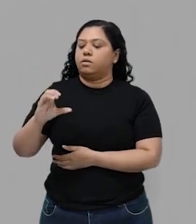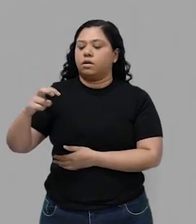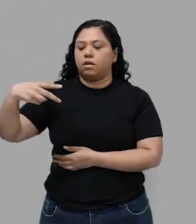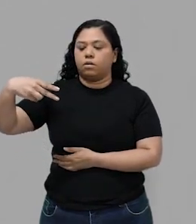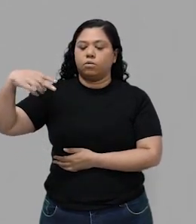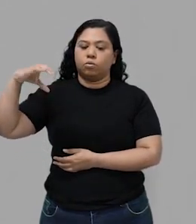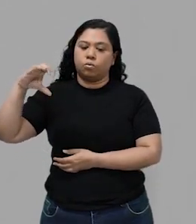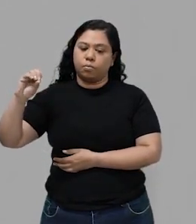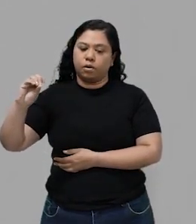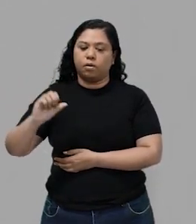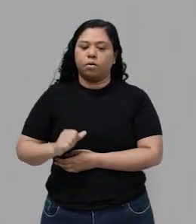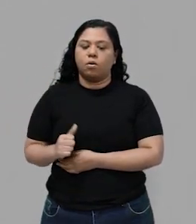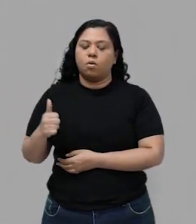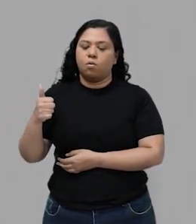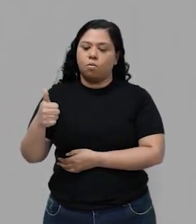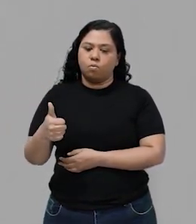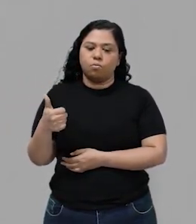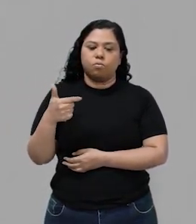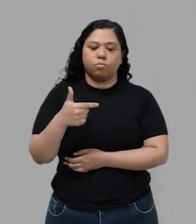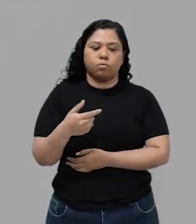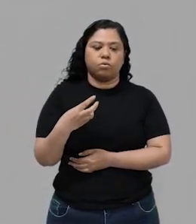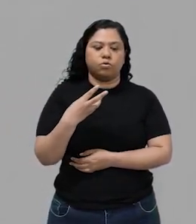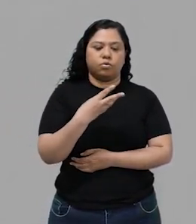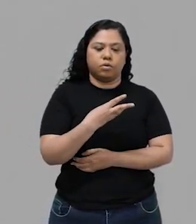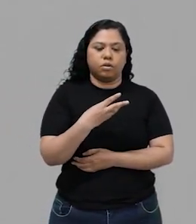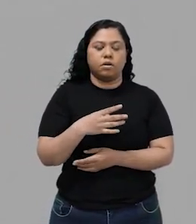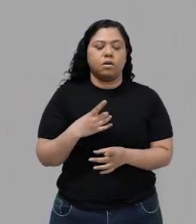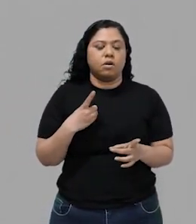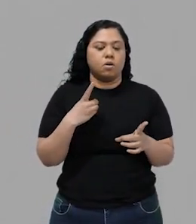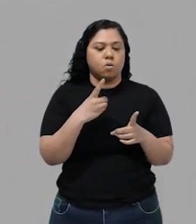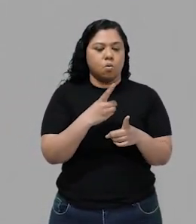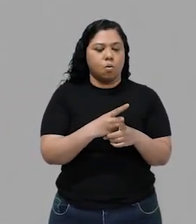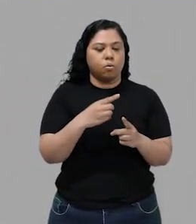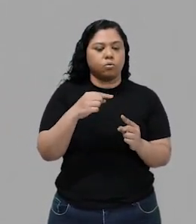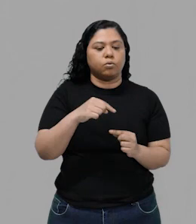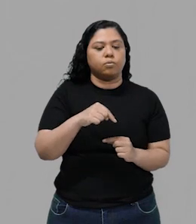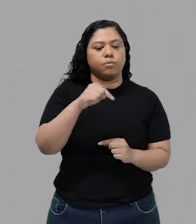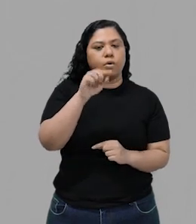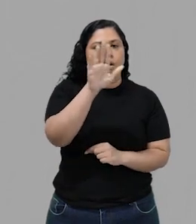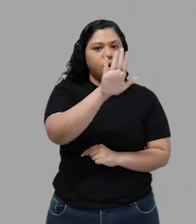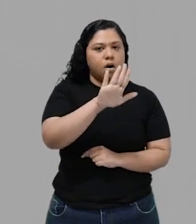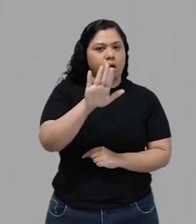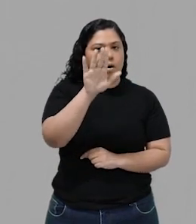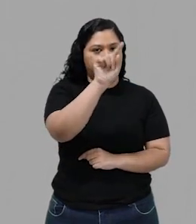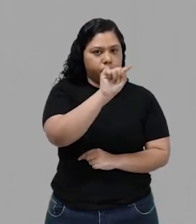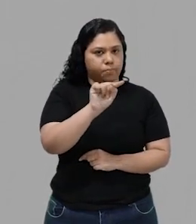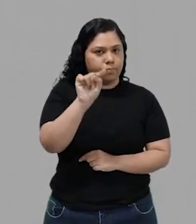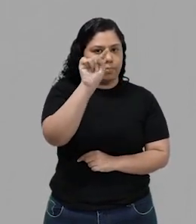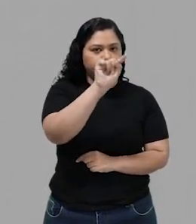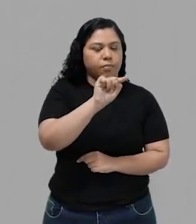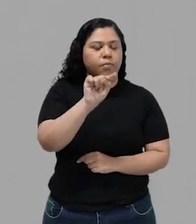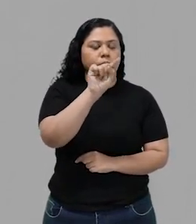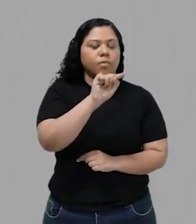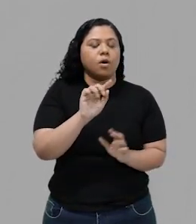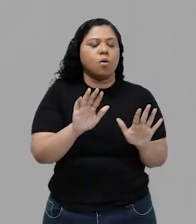bem? Numero, localizo a ramificação e identifico qual ramificação é, certo?